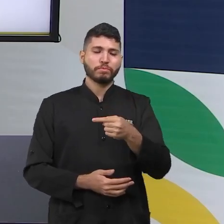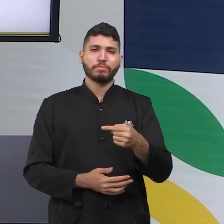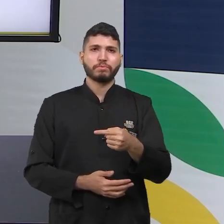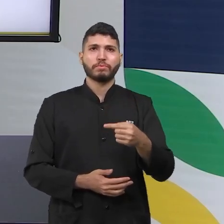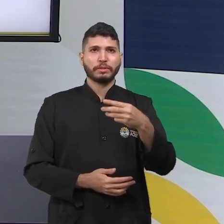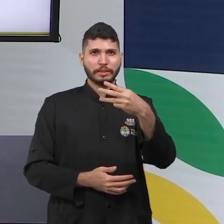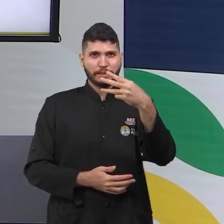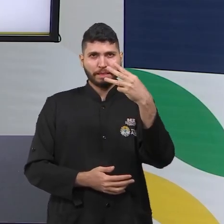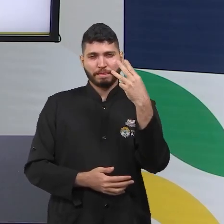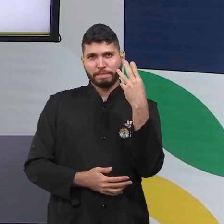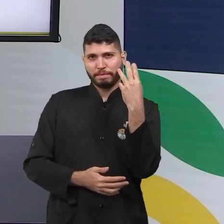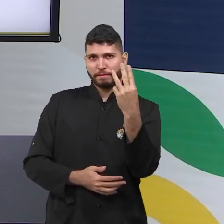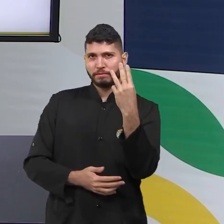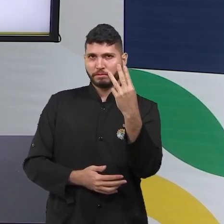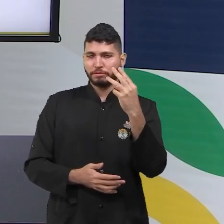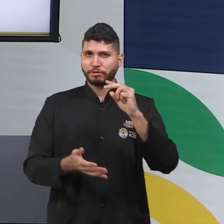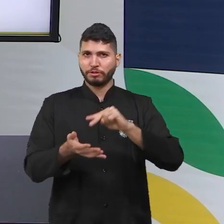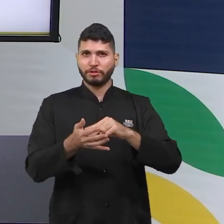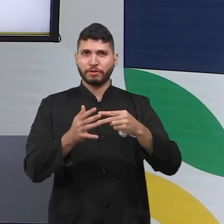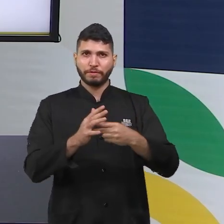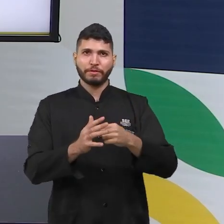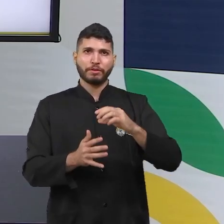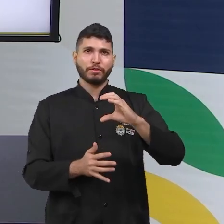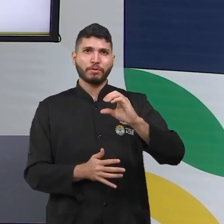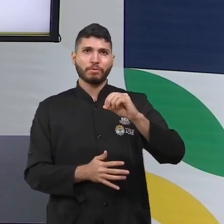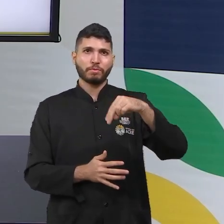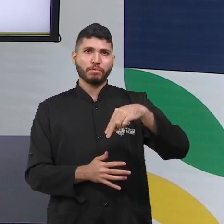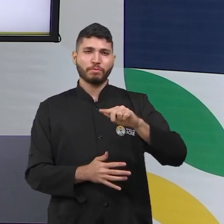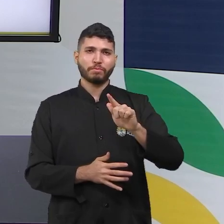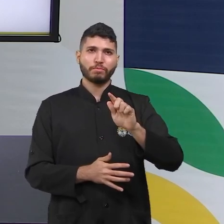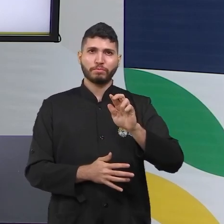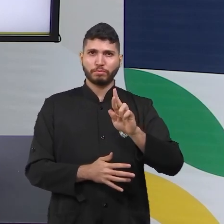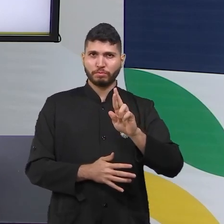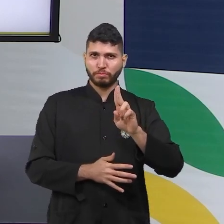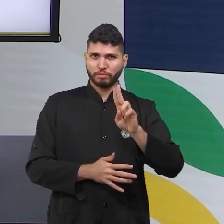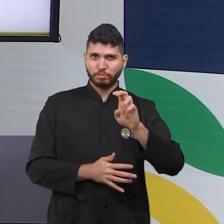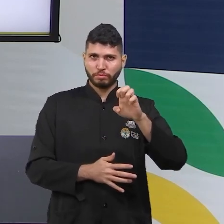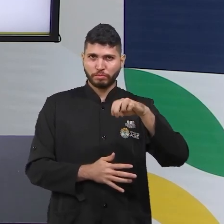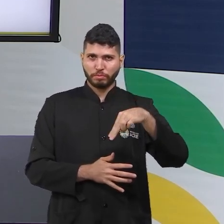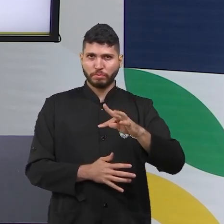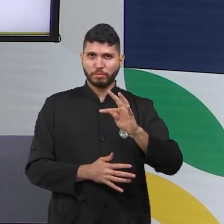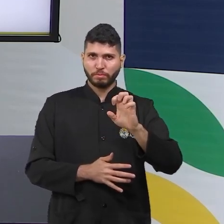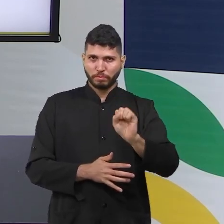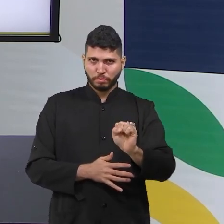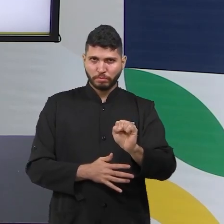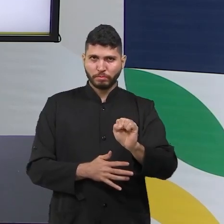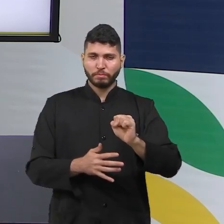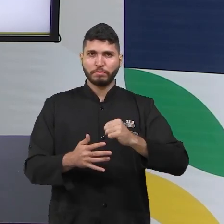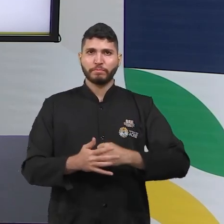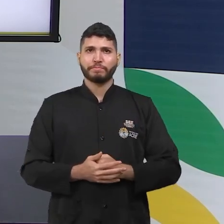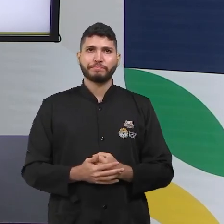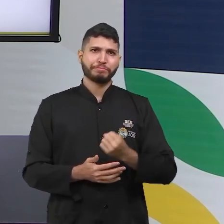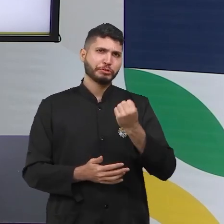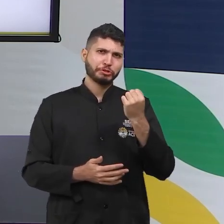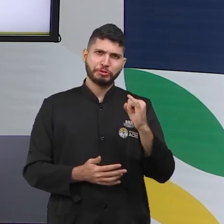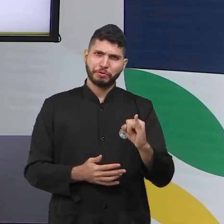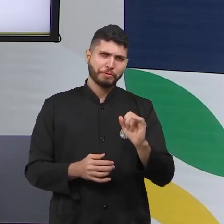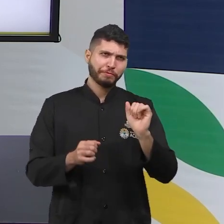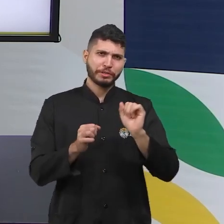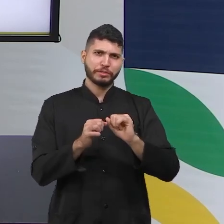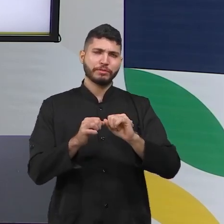vocês viram, esses dois triângulos possuem as mesmas medidas, mas e se eu fizer um triângulo